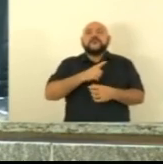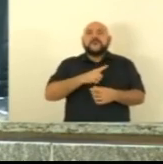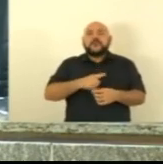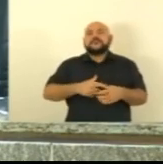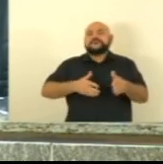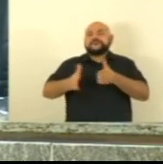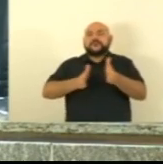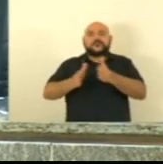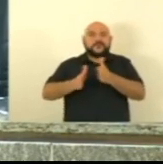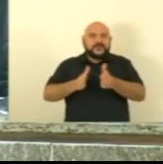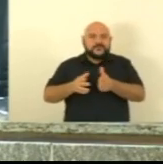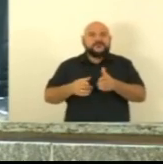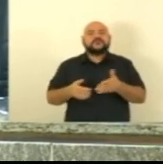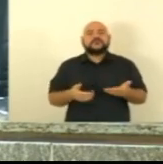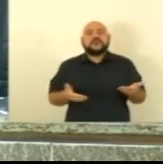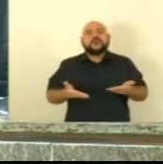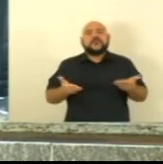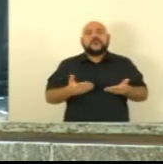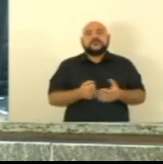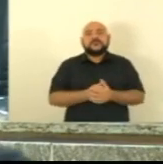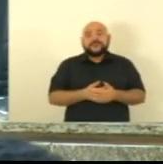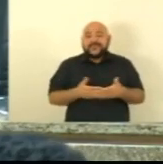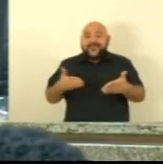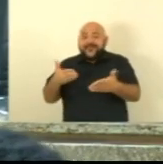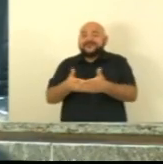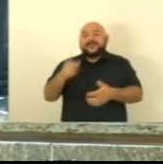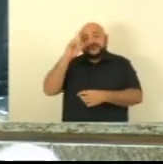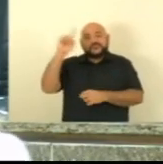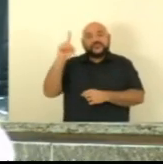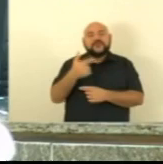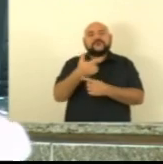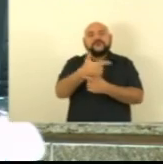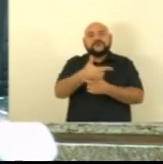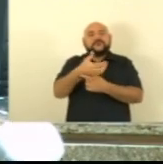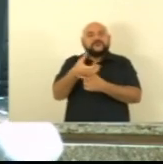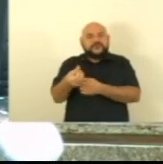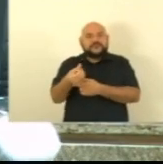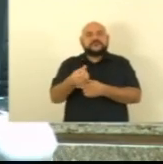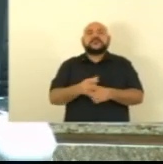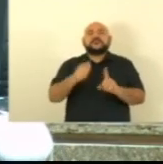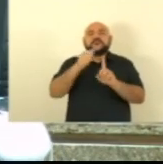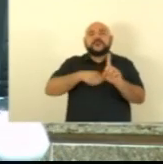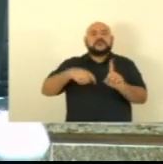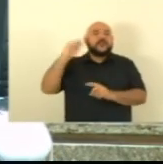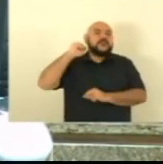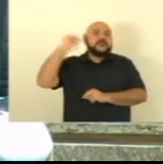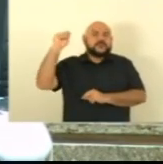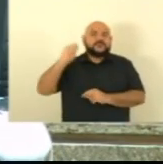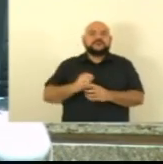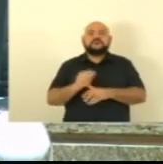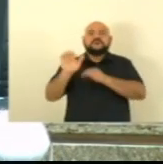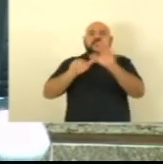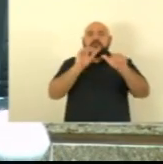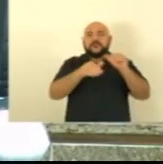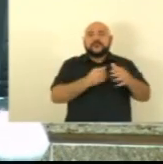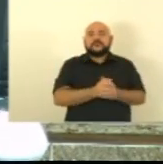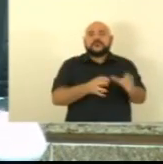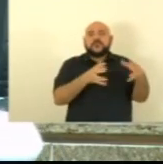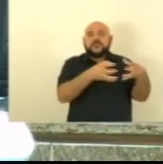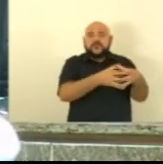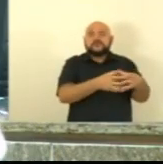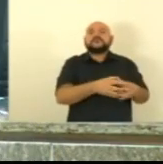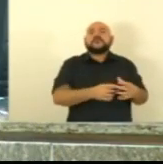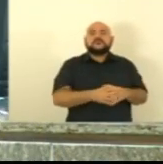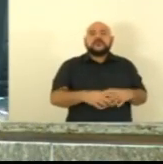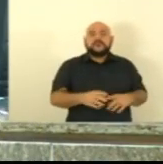dia 19/4/2023, prazo até o dia 26/4/2023. Convoco as comissões em conjunto de Justiça, Defesa, Direitos